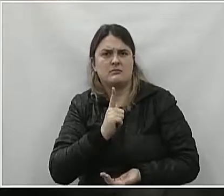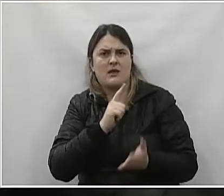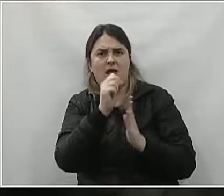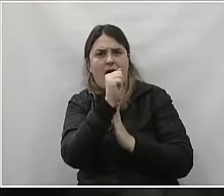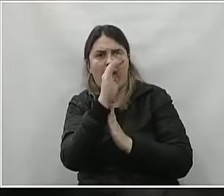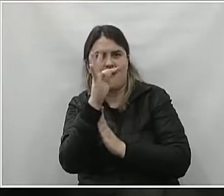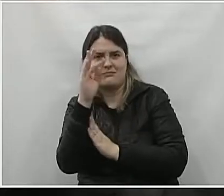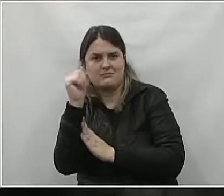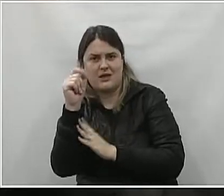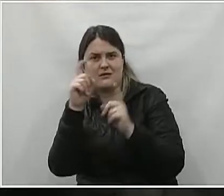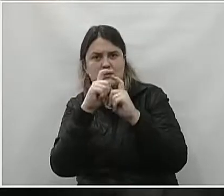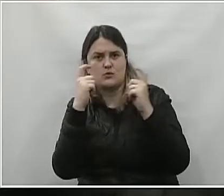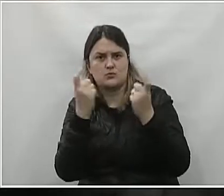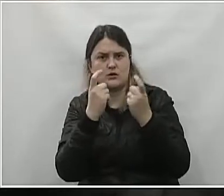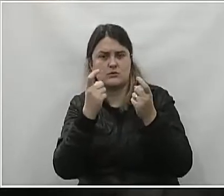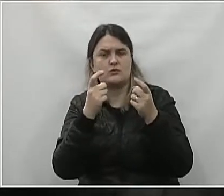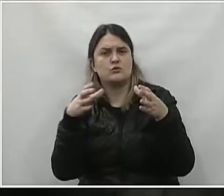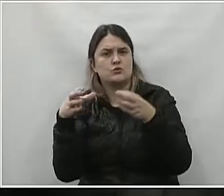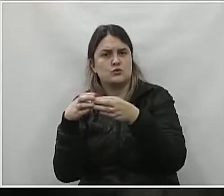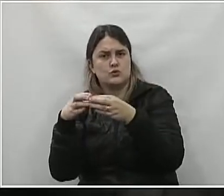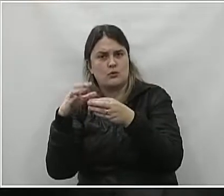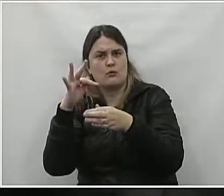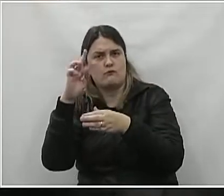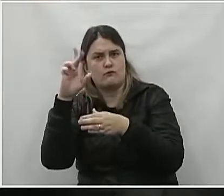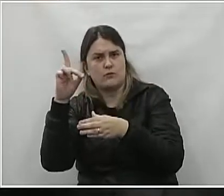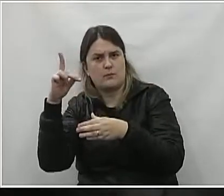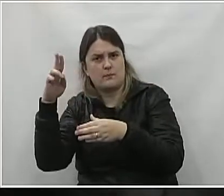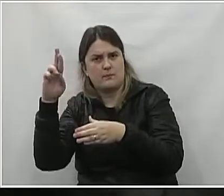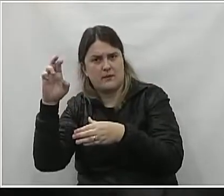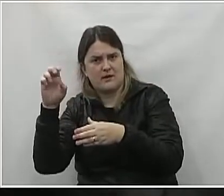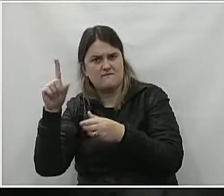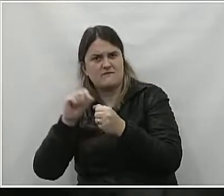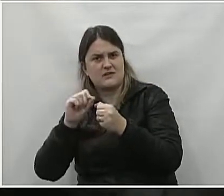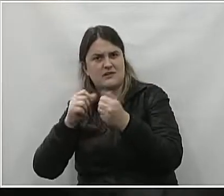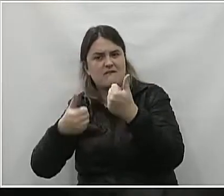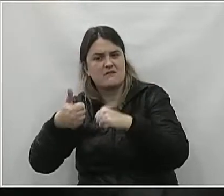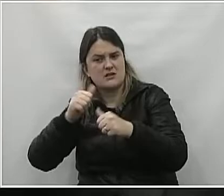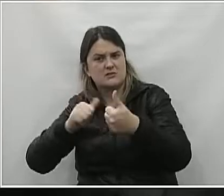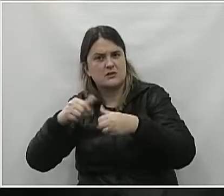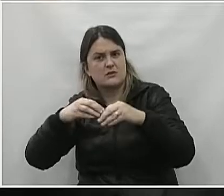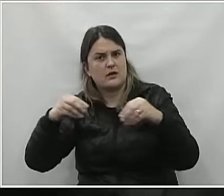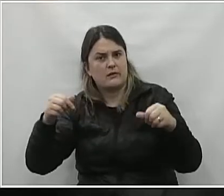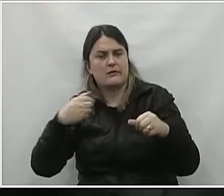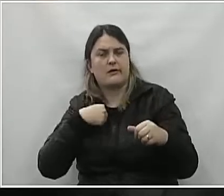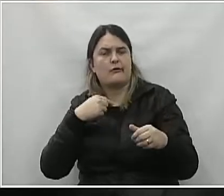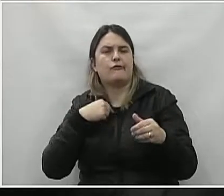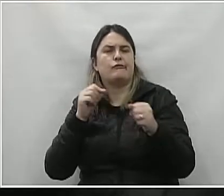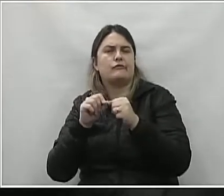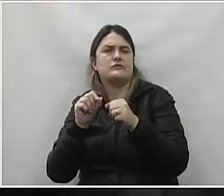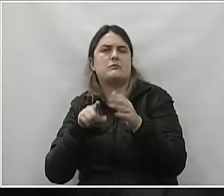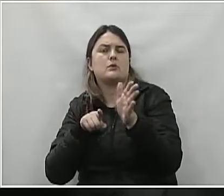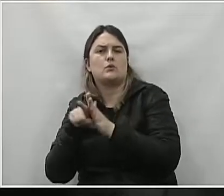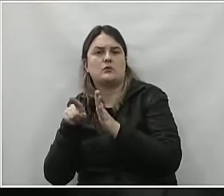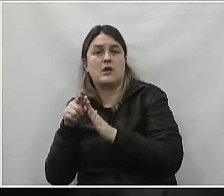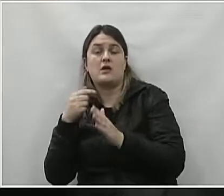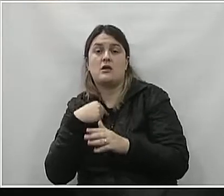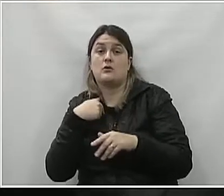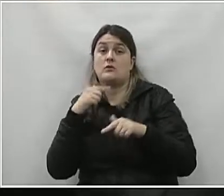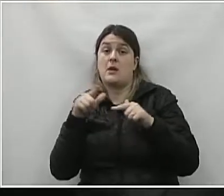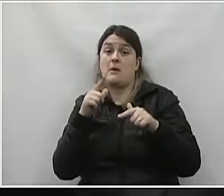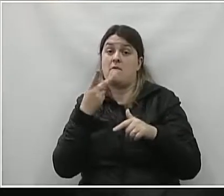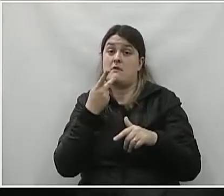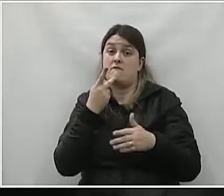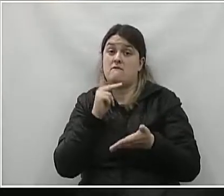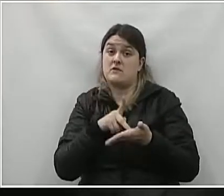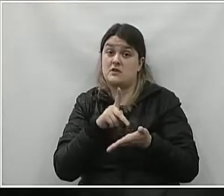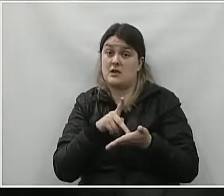ata da reunião do Conselho do Funprev falando sobre o terreno e a avaliação. E quando eu questionei, eu trabalho com a verdade.